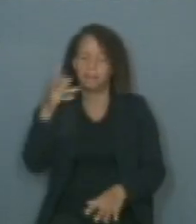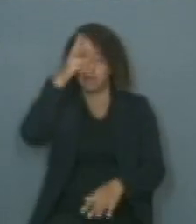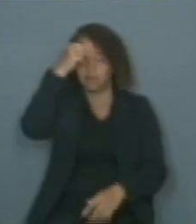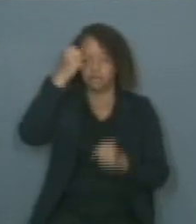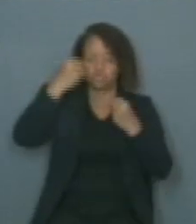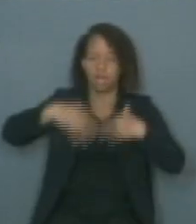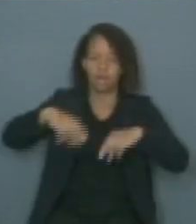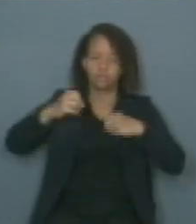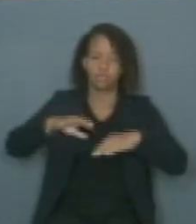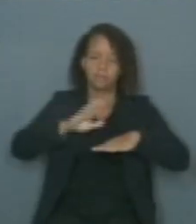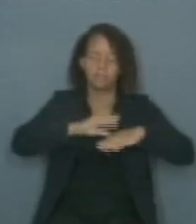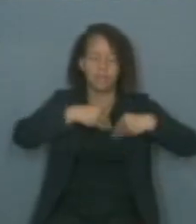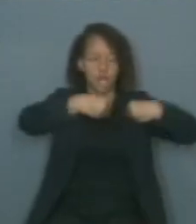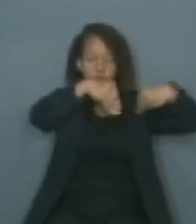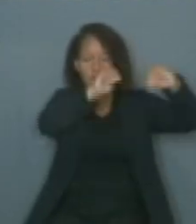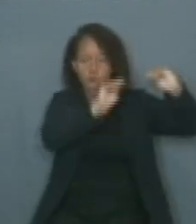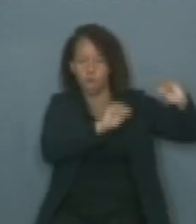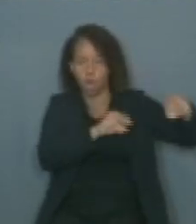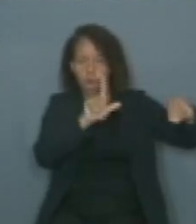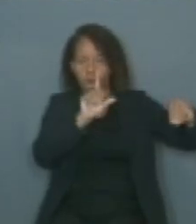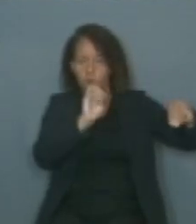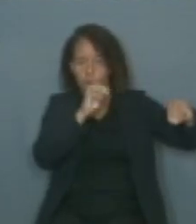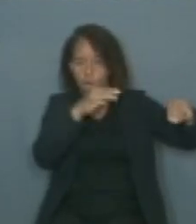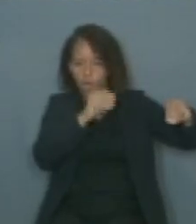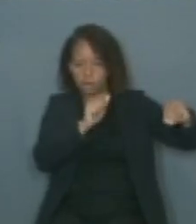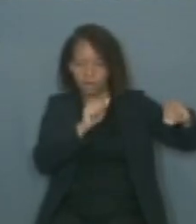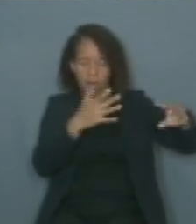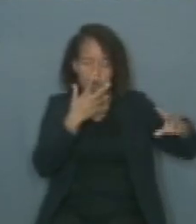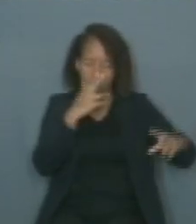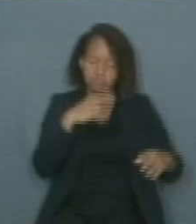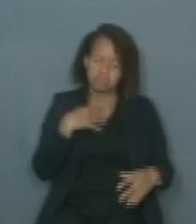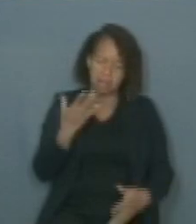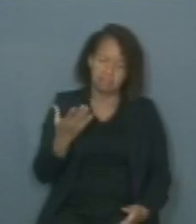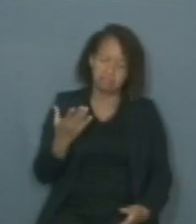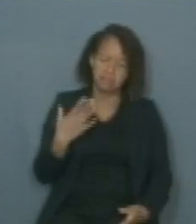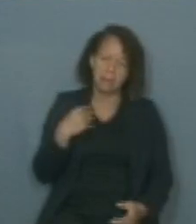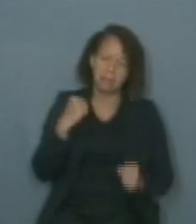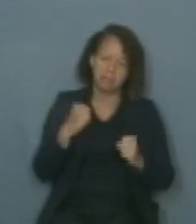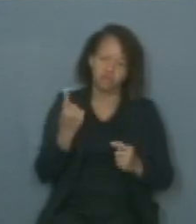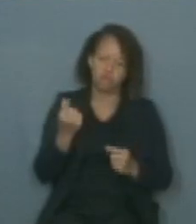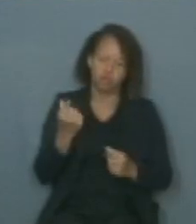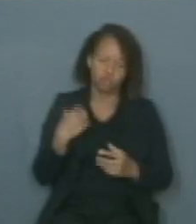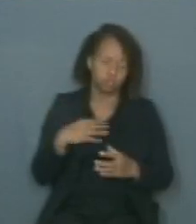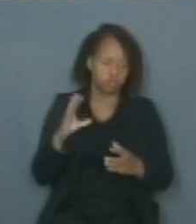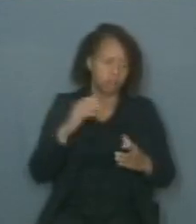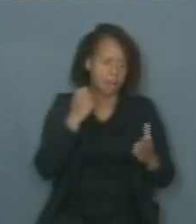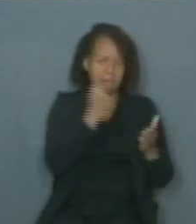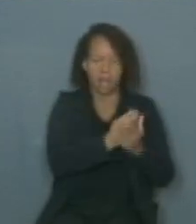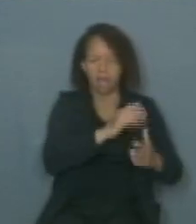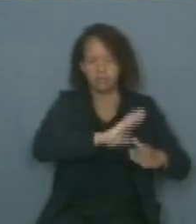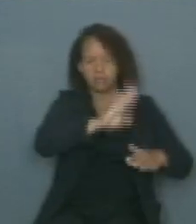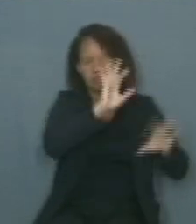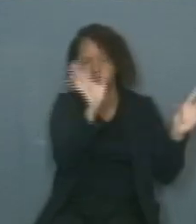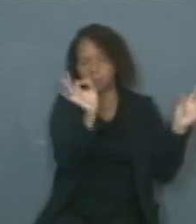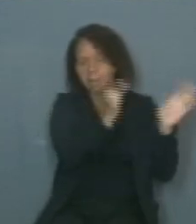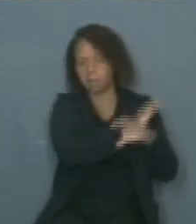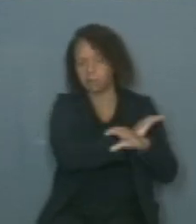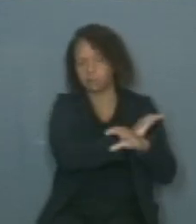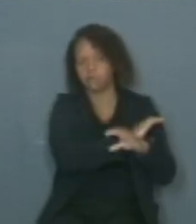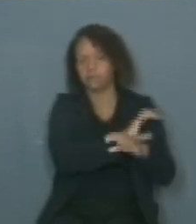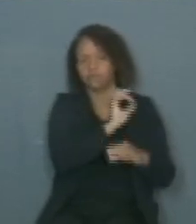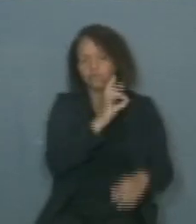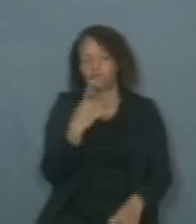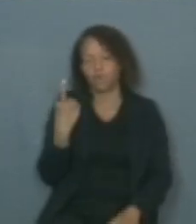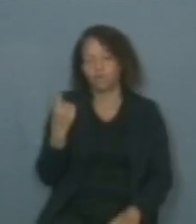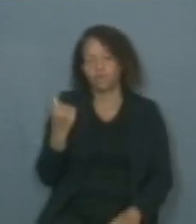de lona, acredito que já daria para ser feito a barreira. Certo? Muitas barreiras deveriam ser feitas já, só